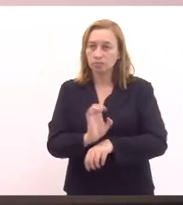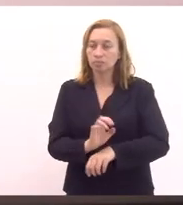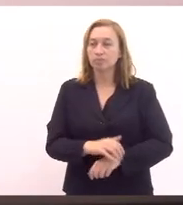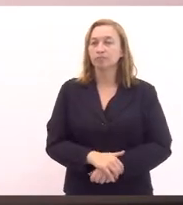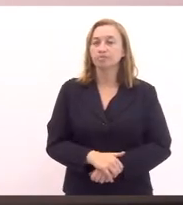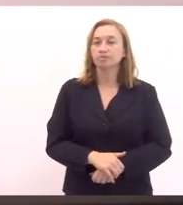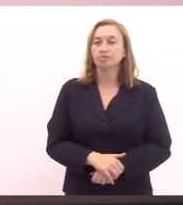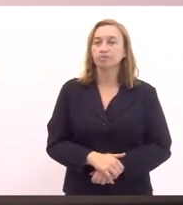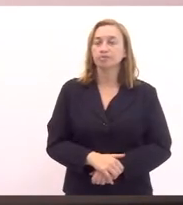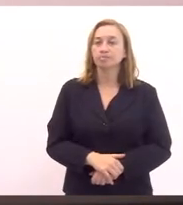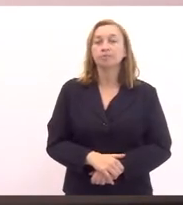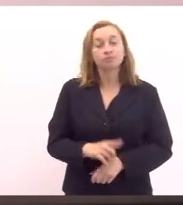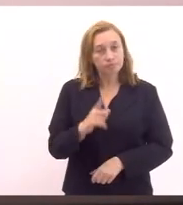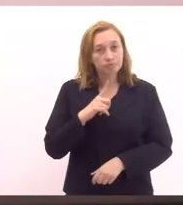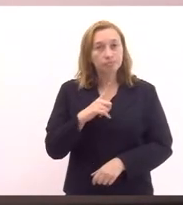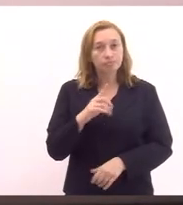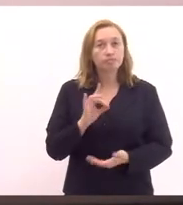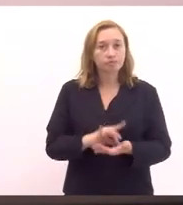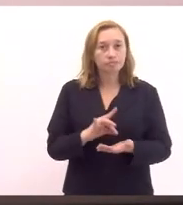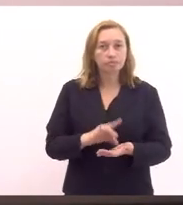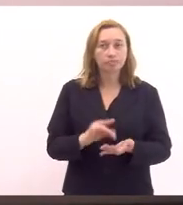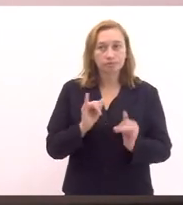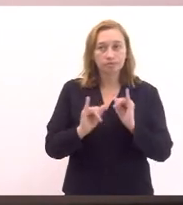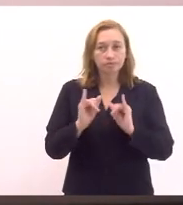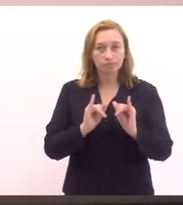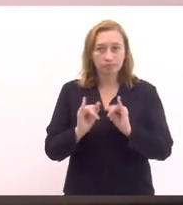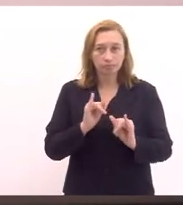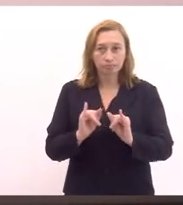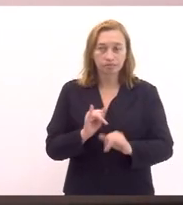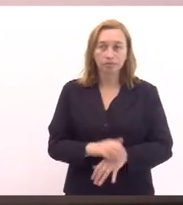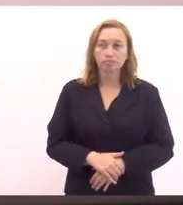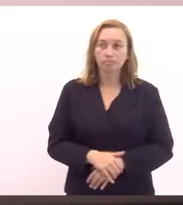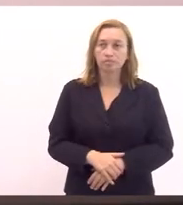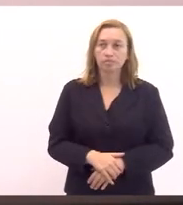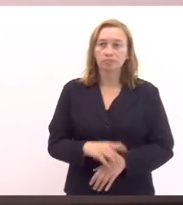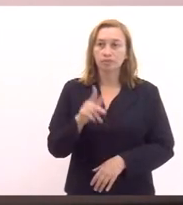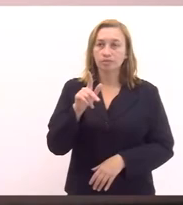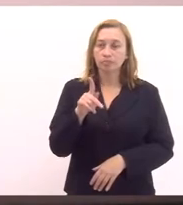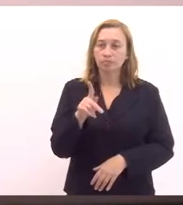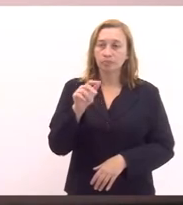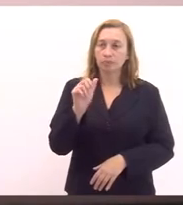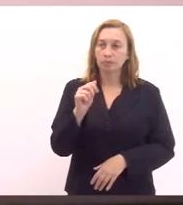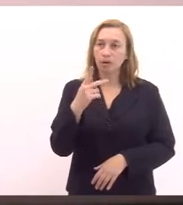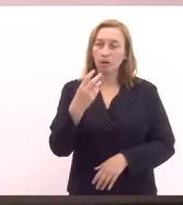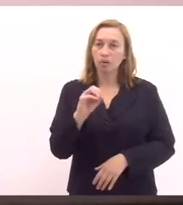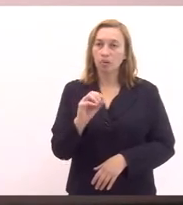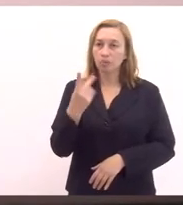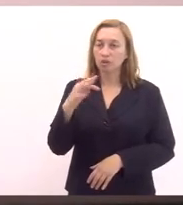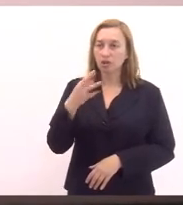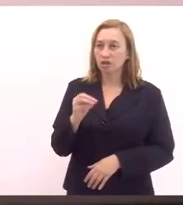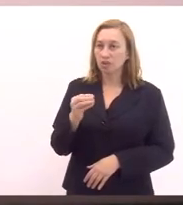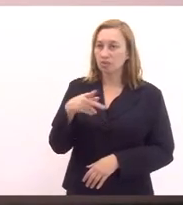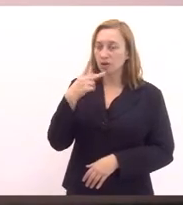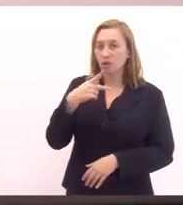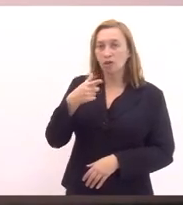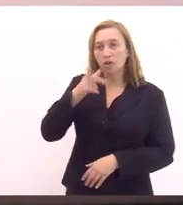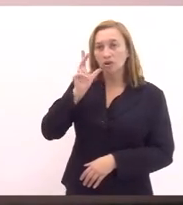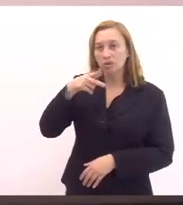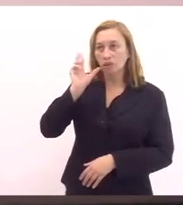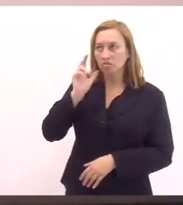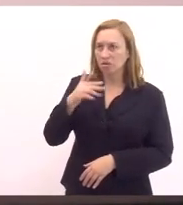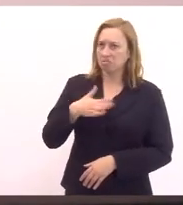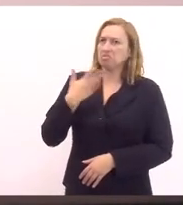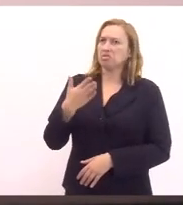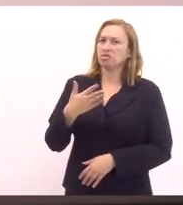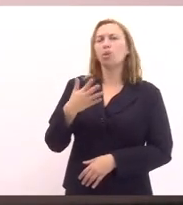Ministério Público se nós temos realmente esses dados dessa forma que o Paulo Pinheiro falou isso anteontem Claro não me